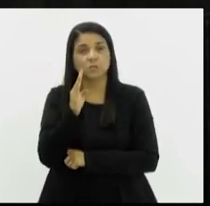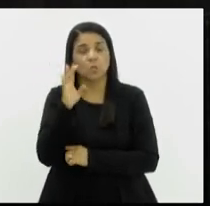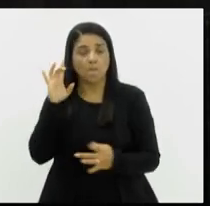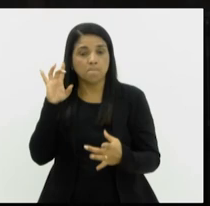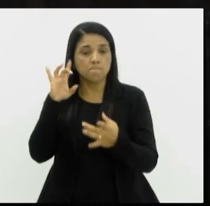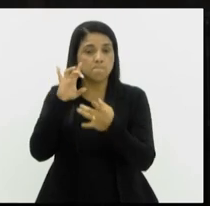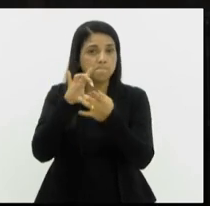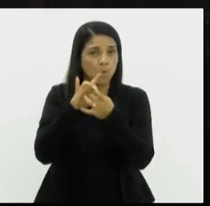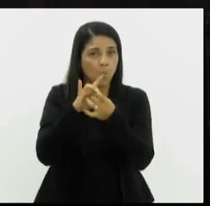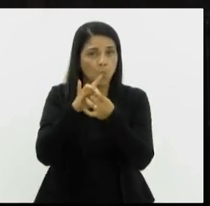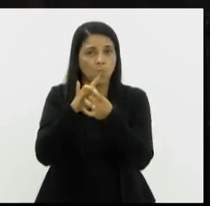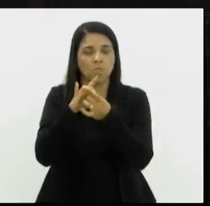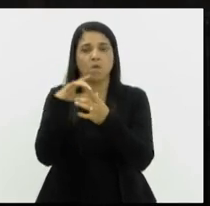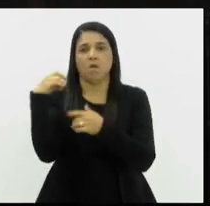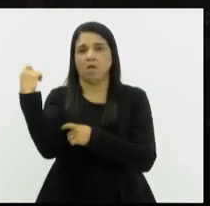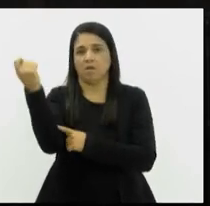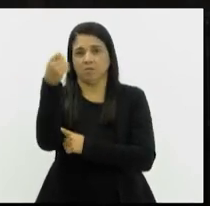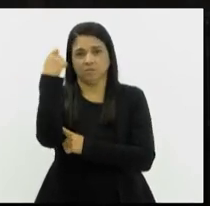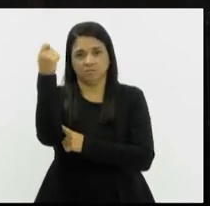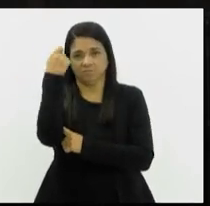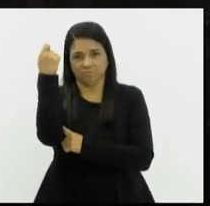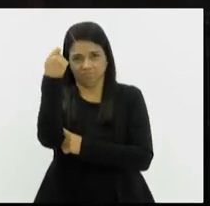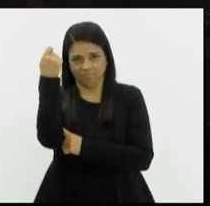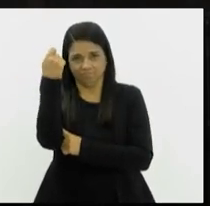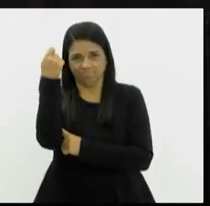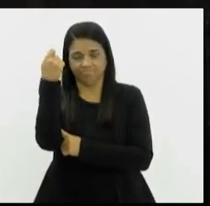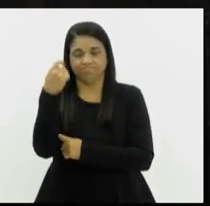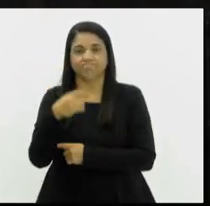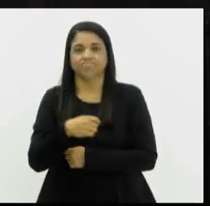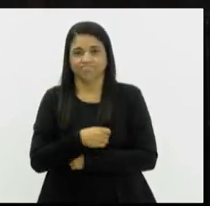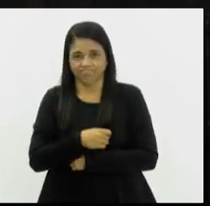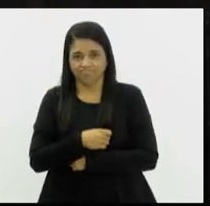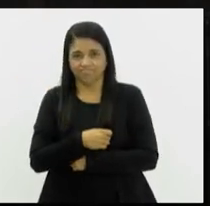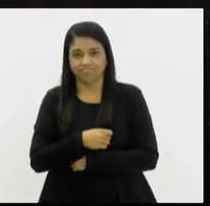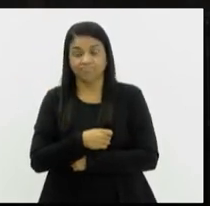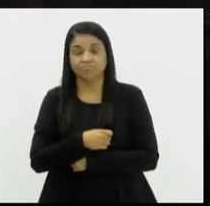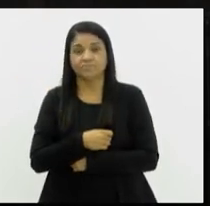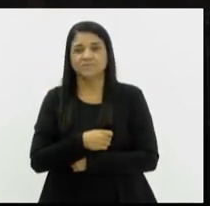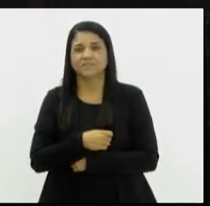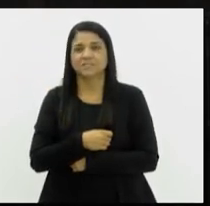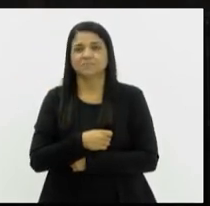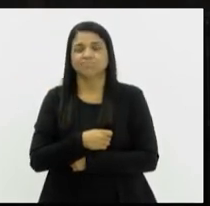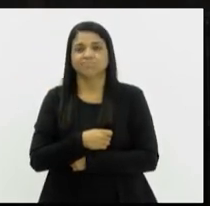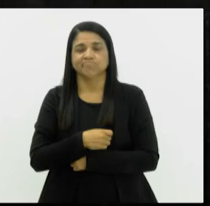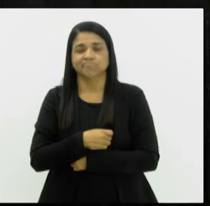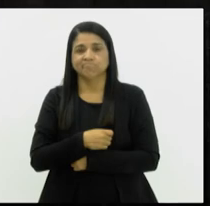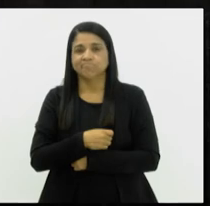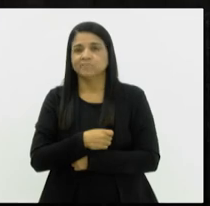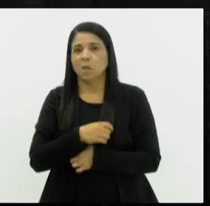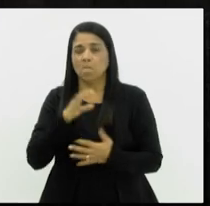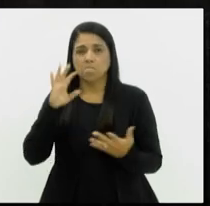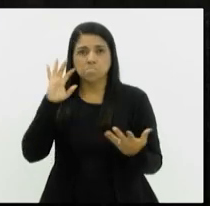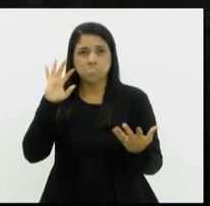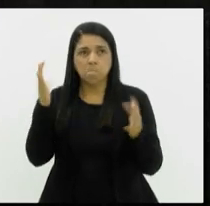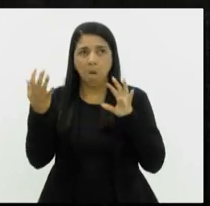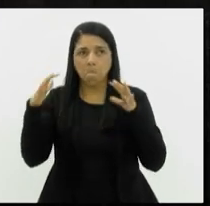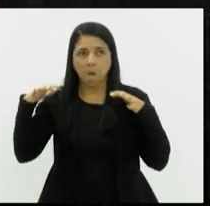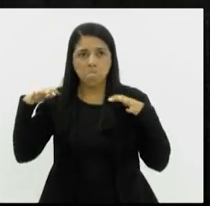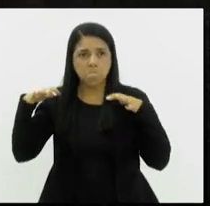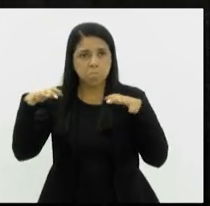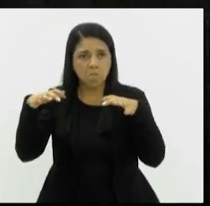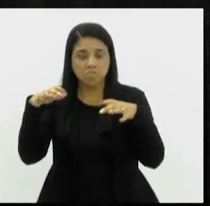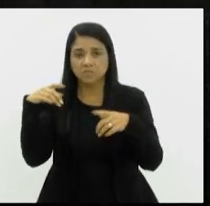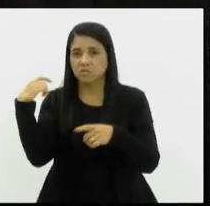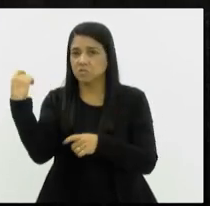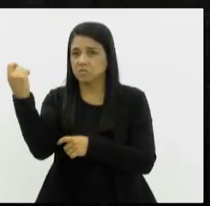Rio Grande do Sul é o Brasil. É uma tragédia que o Rio Grande do Sul não